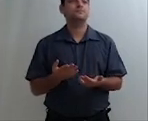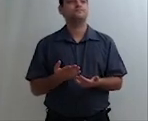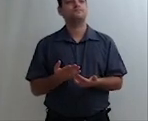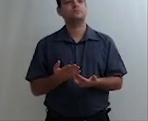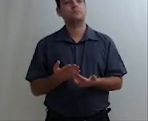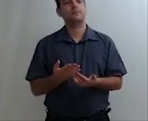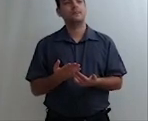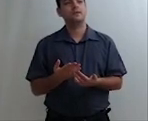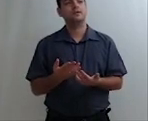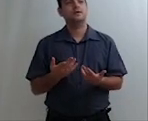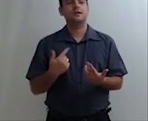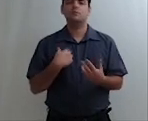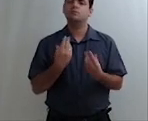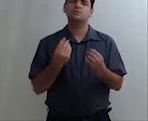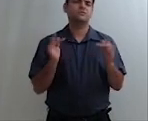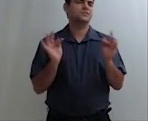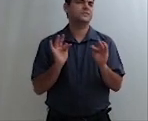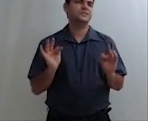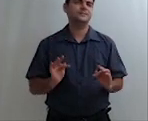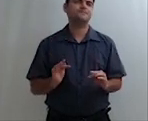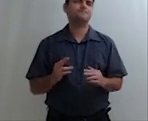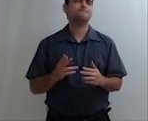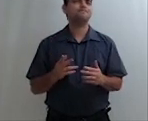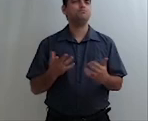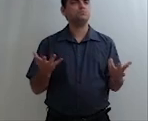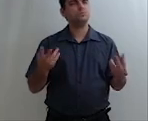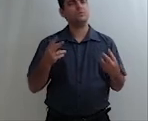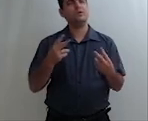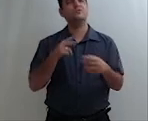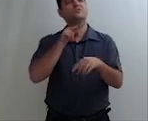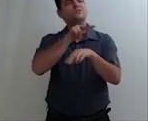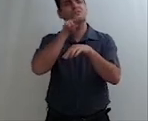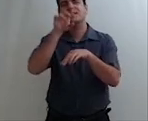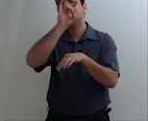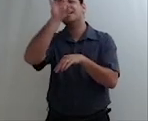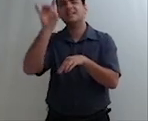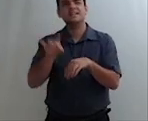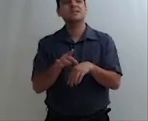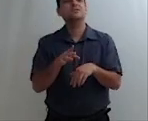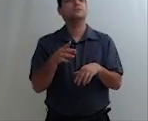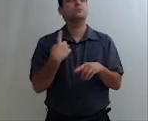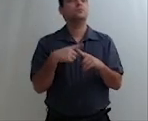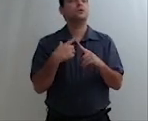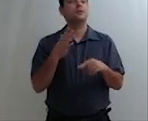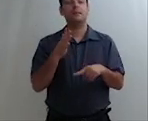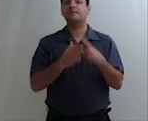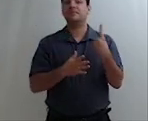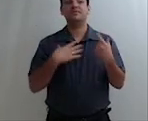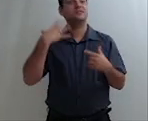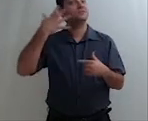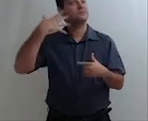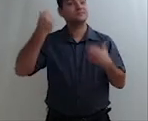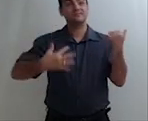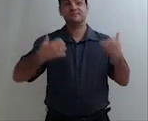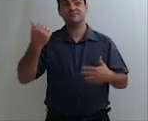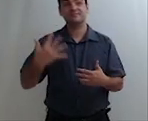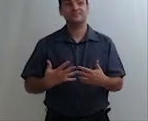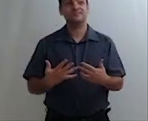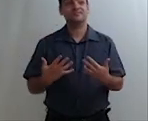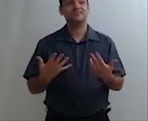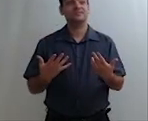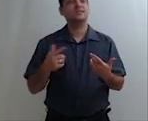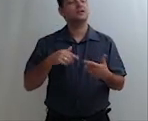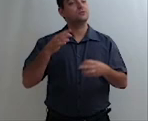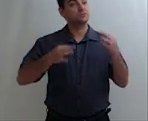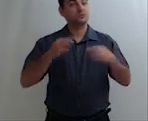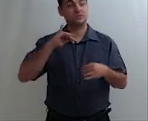demonstrar minha satisfação de estar perante a todos né na minha primeira sustentação oral neste Tribunal